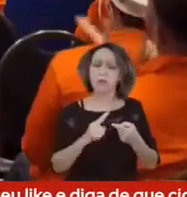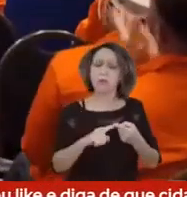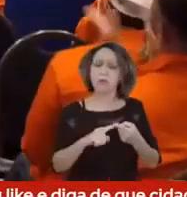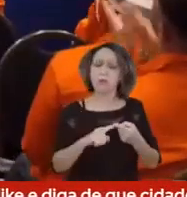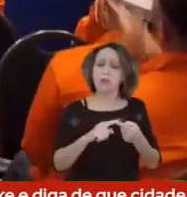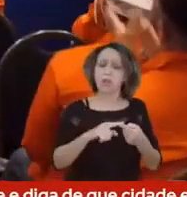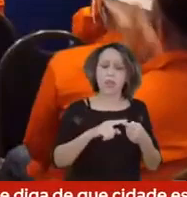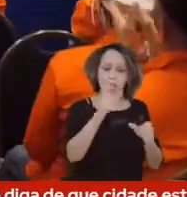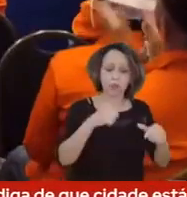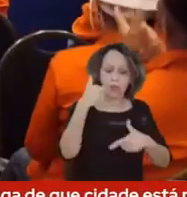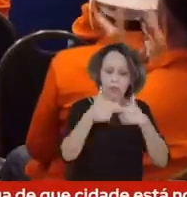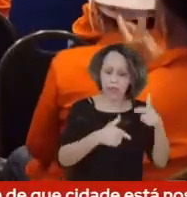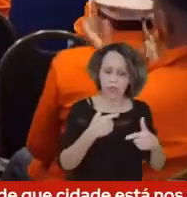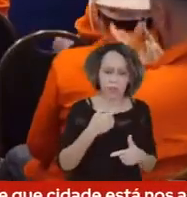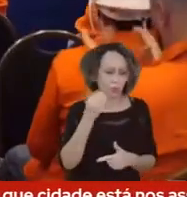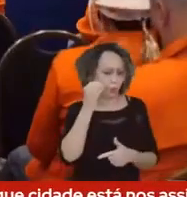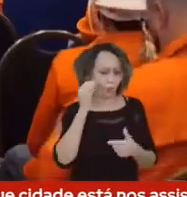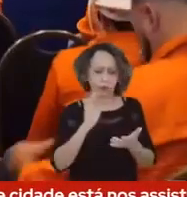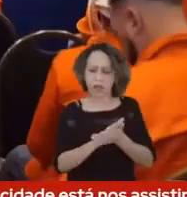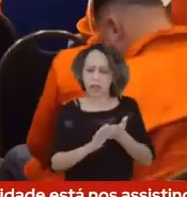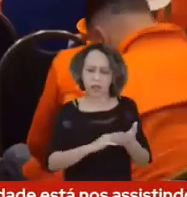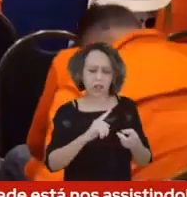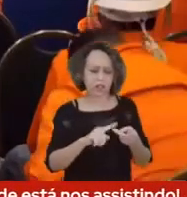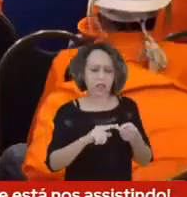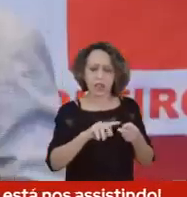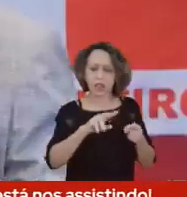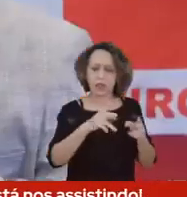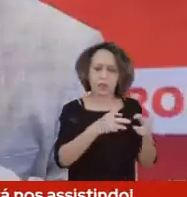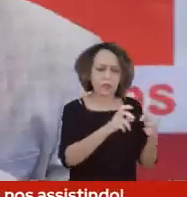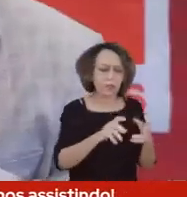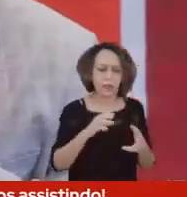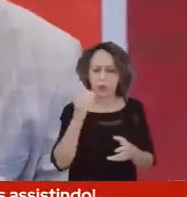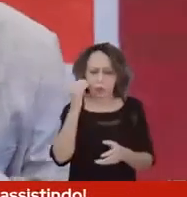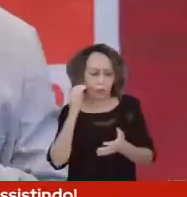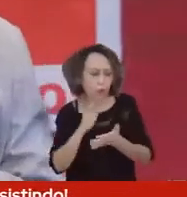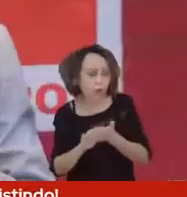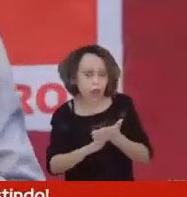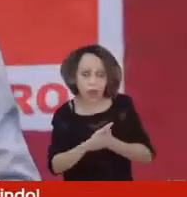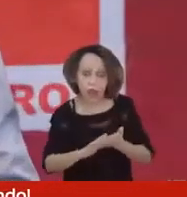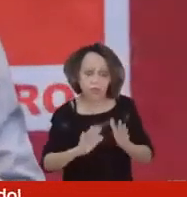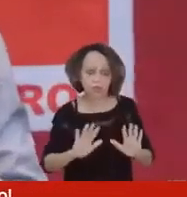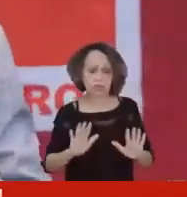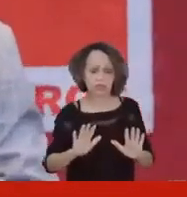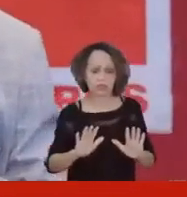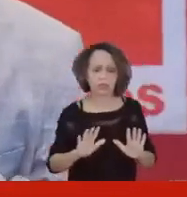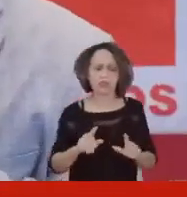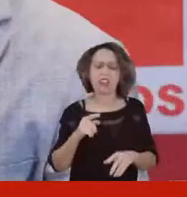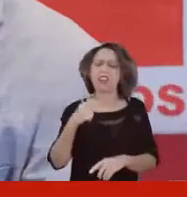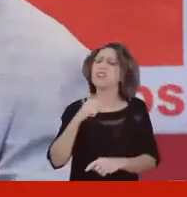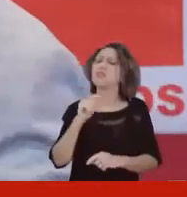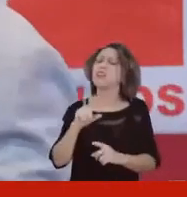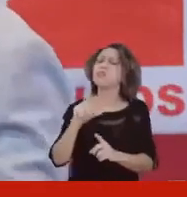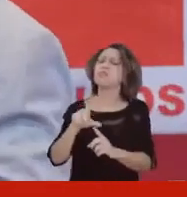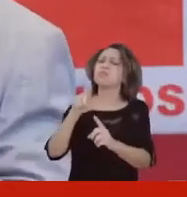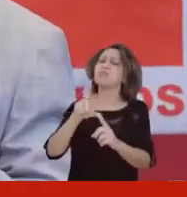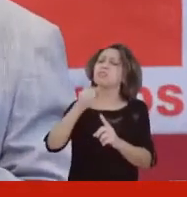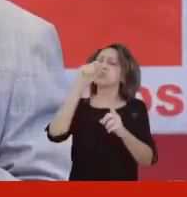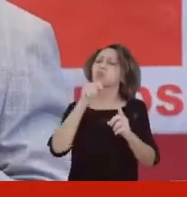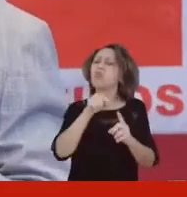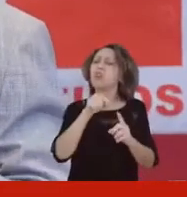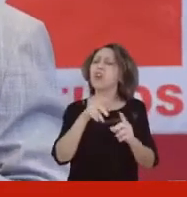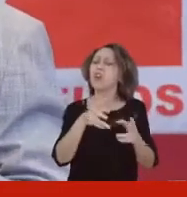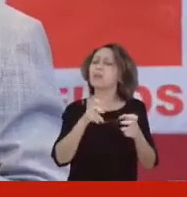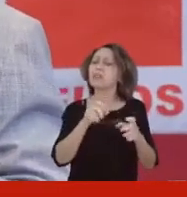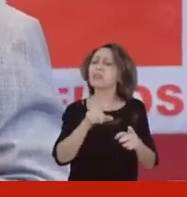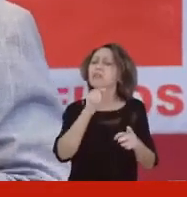A ideia de escolher a Petrobras foi uma estratégia montada para chegar aonde nós